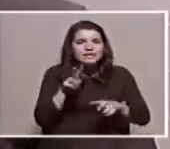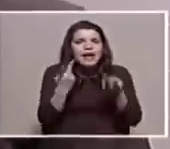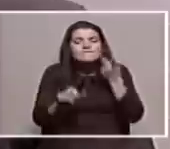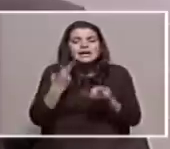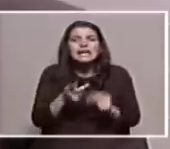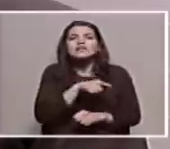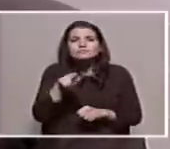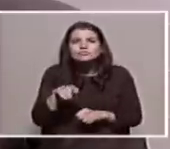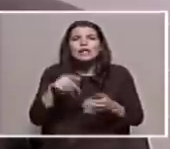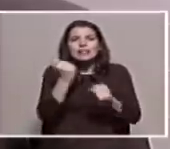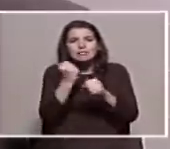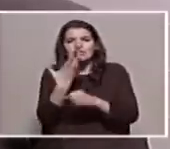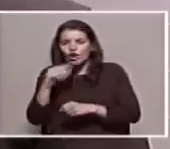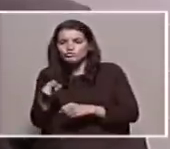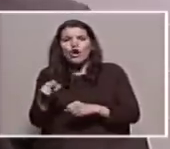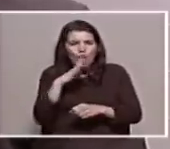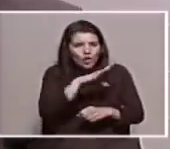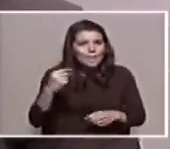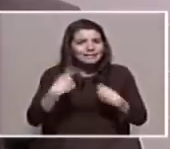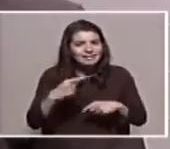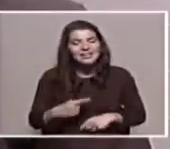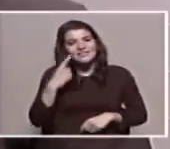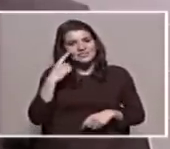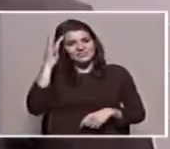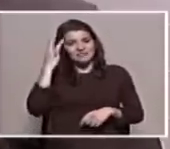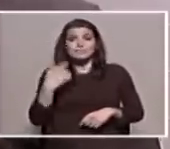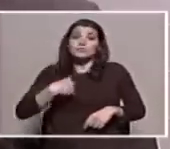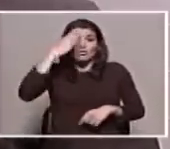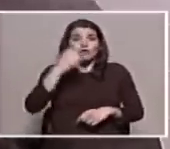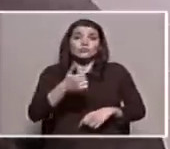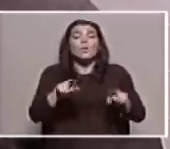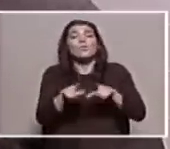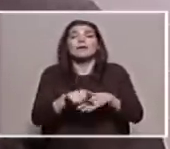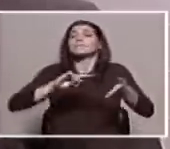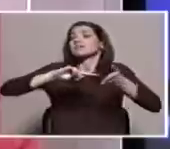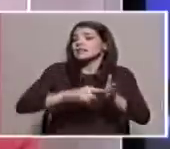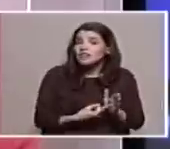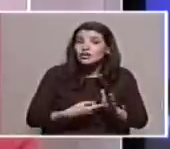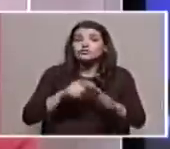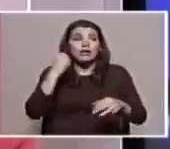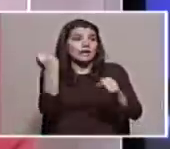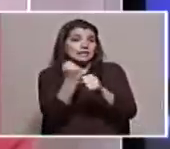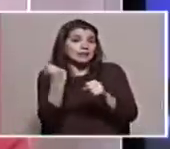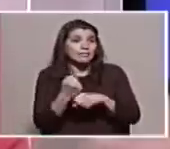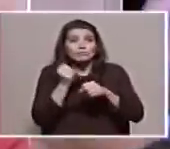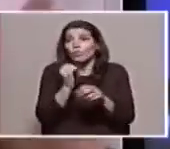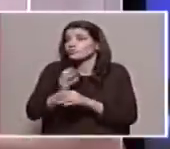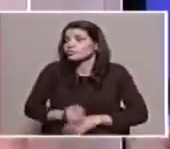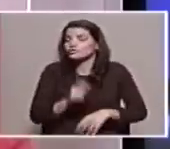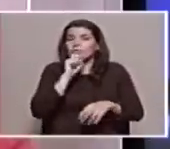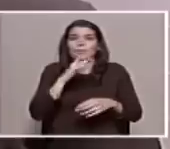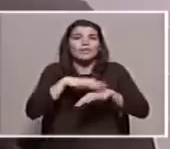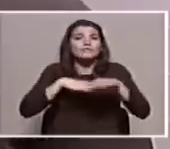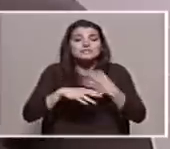ou não nos trabalhos dos alunos eu acho que isto seria Gir se fosse aplicado também tipo aos testes que tu fazes a a trabalhos que possas fazer ou